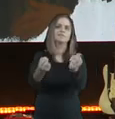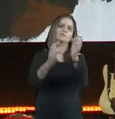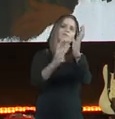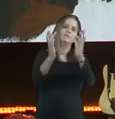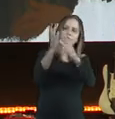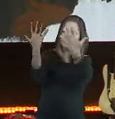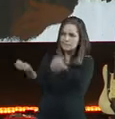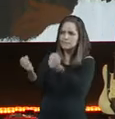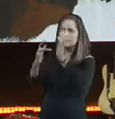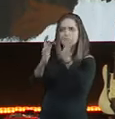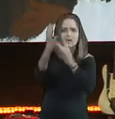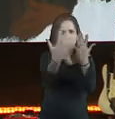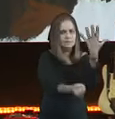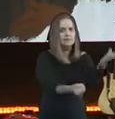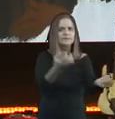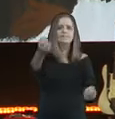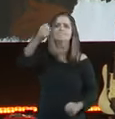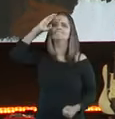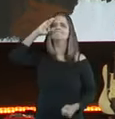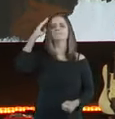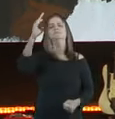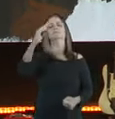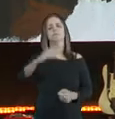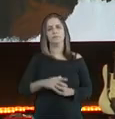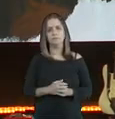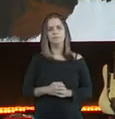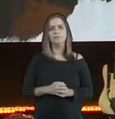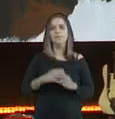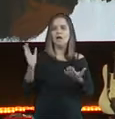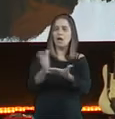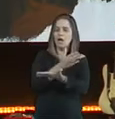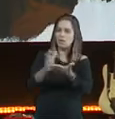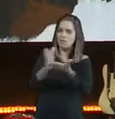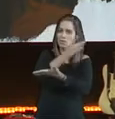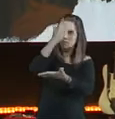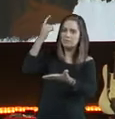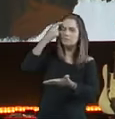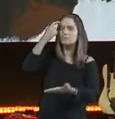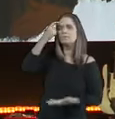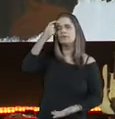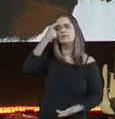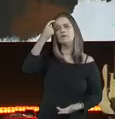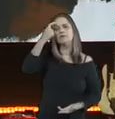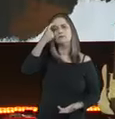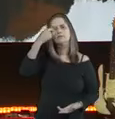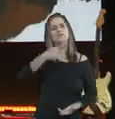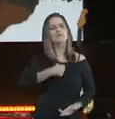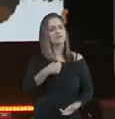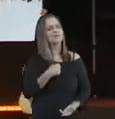se eu for pobre de Deus, eu acho que eu vou ficar, vou passar dificuldade, necessidade. Queria demais que você perdesse esse